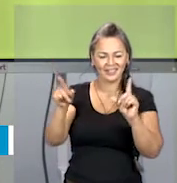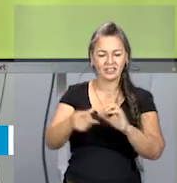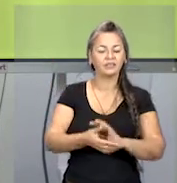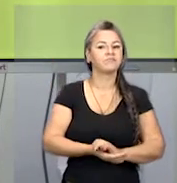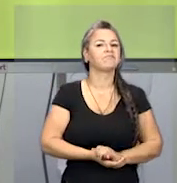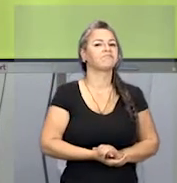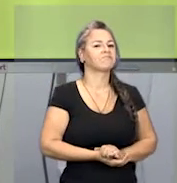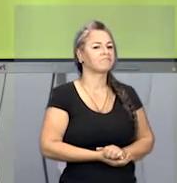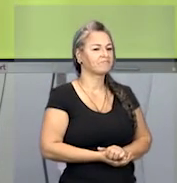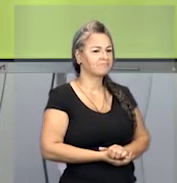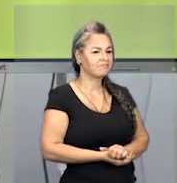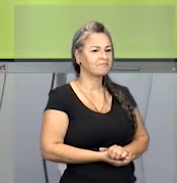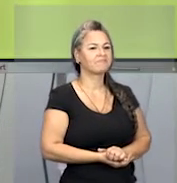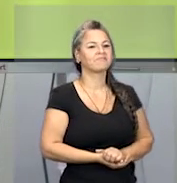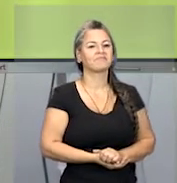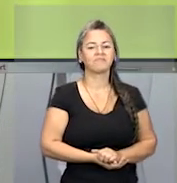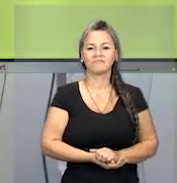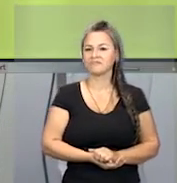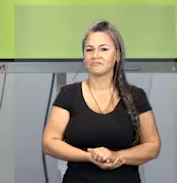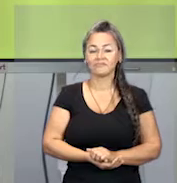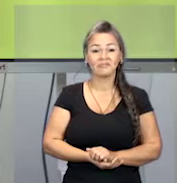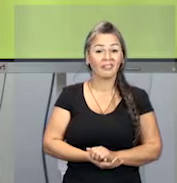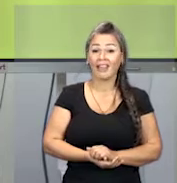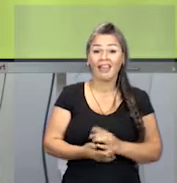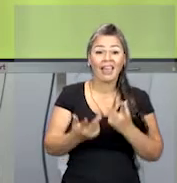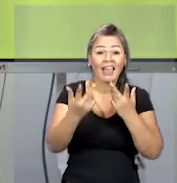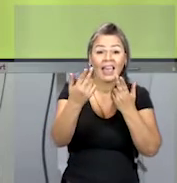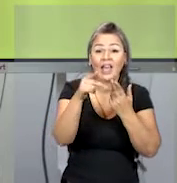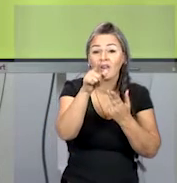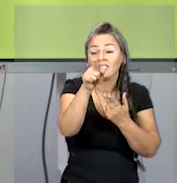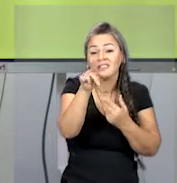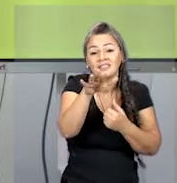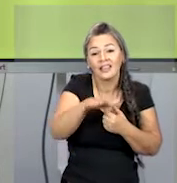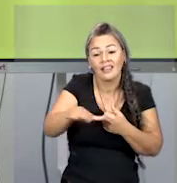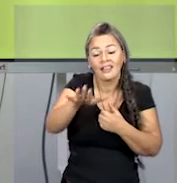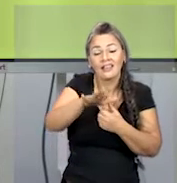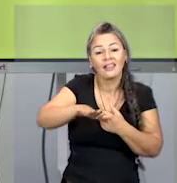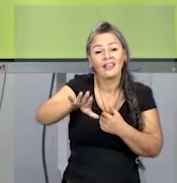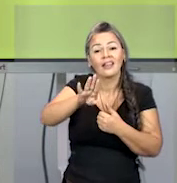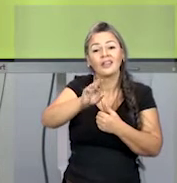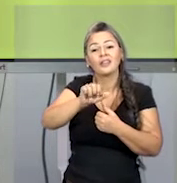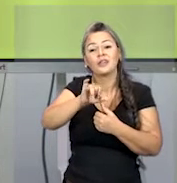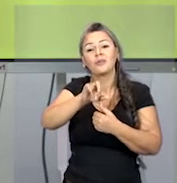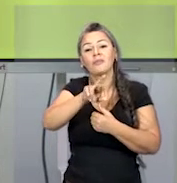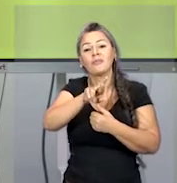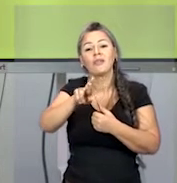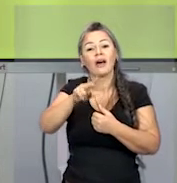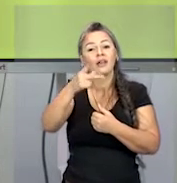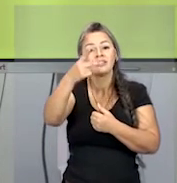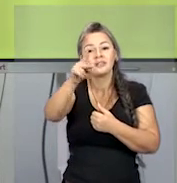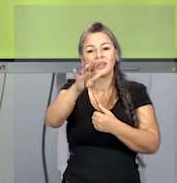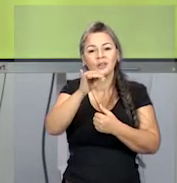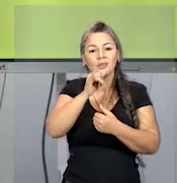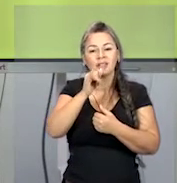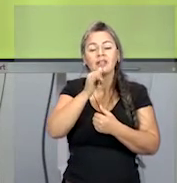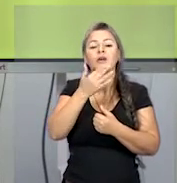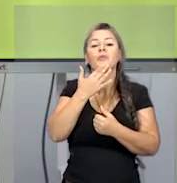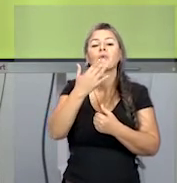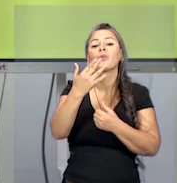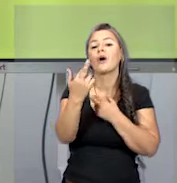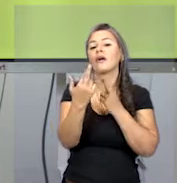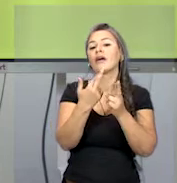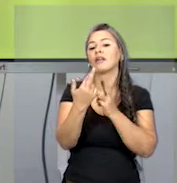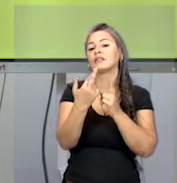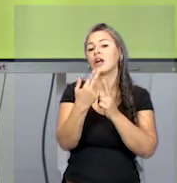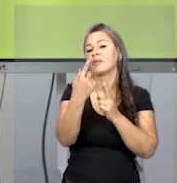E isso nós podemos também observar no nosso bairro. Como você se relaciona com as pessoas do seu bairro, da sua rua e até mesmo